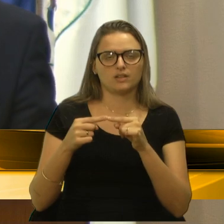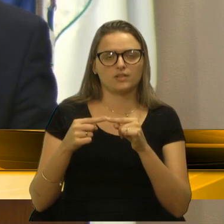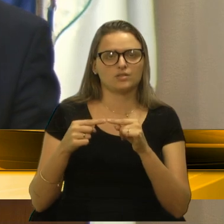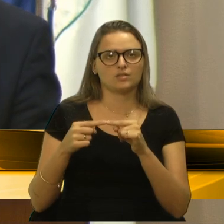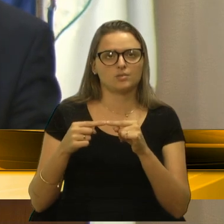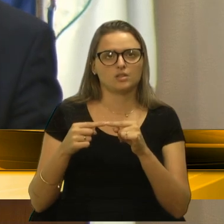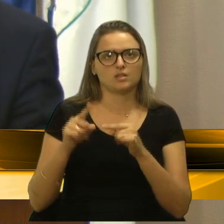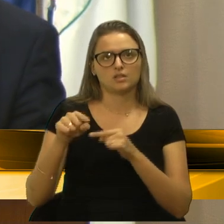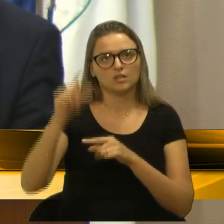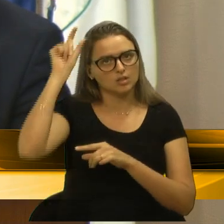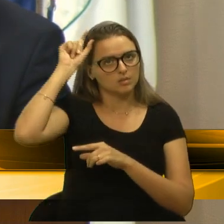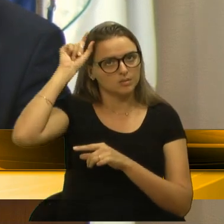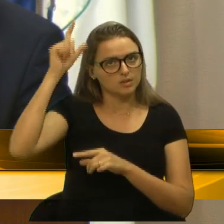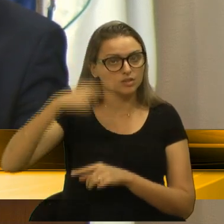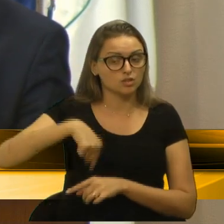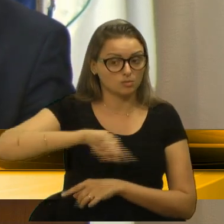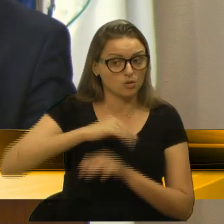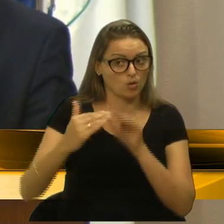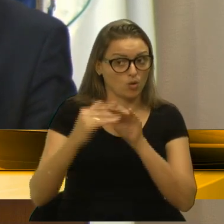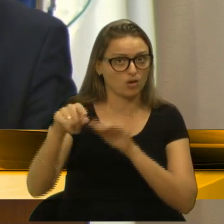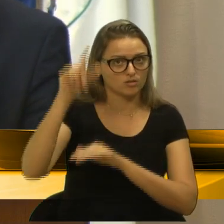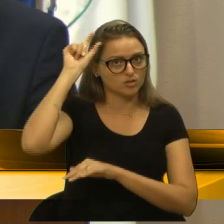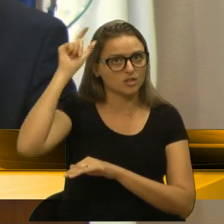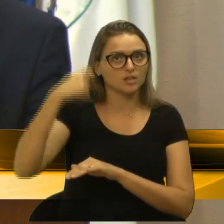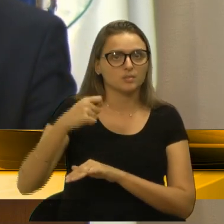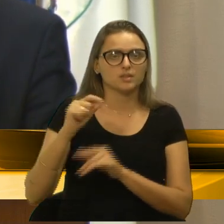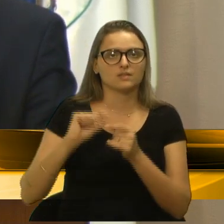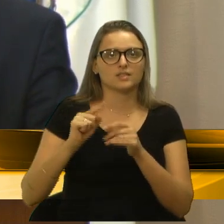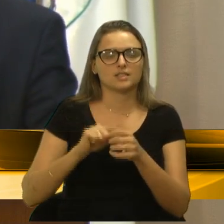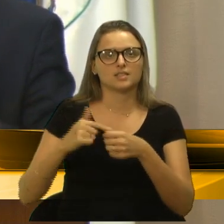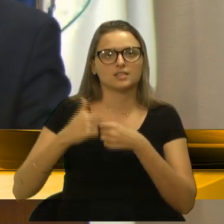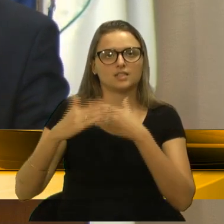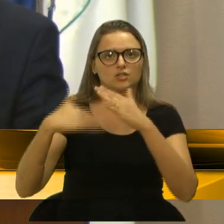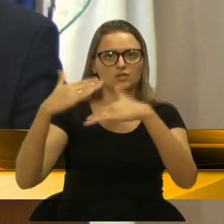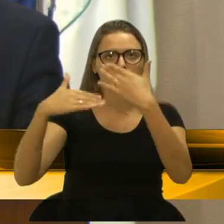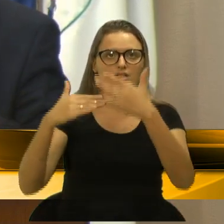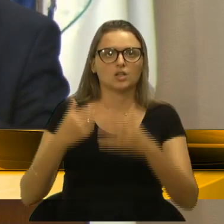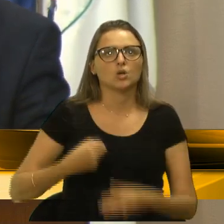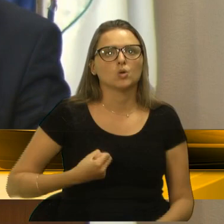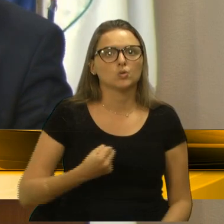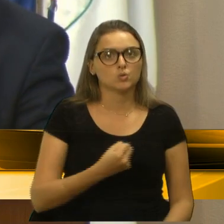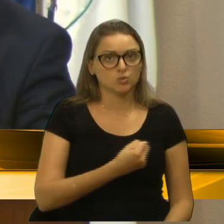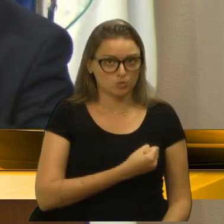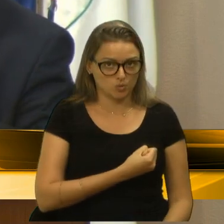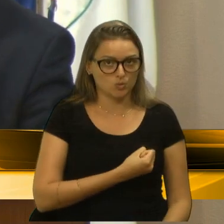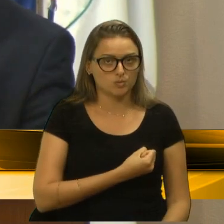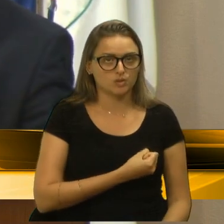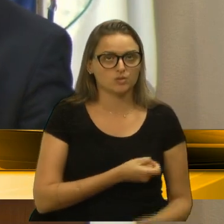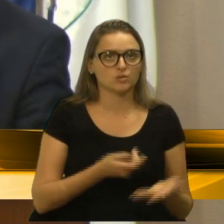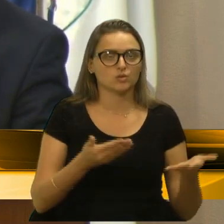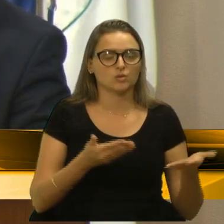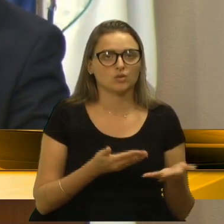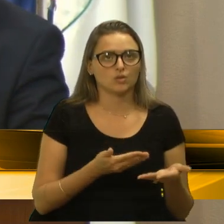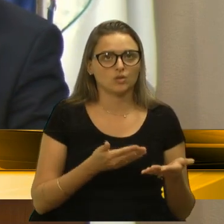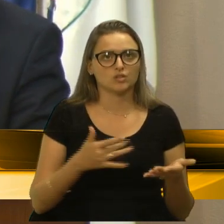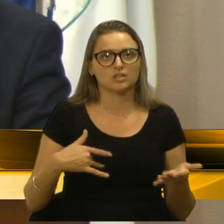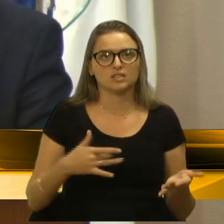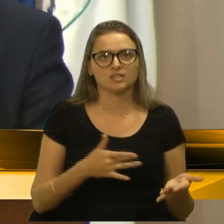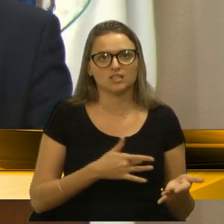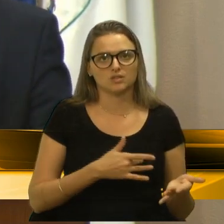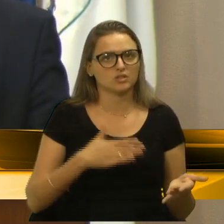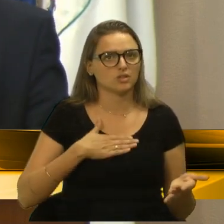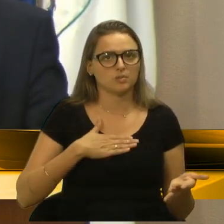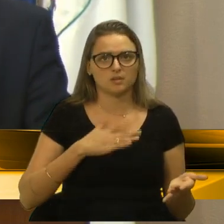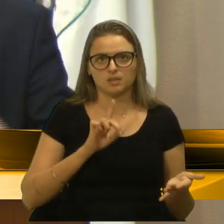Chico, precisamos sim fazer com que a cidade avance. Os números, principalmente da saúde, são números que para mim não